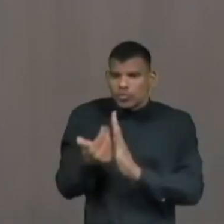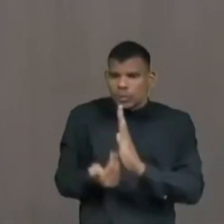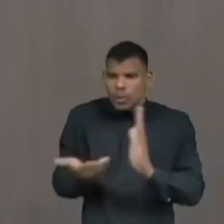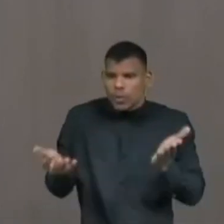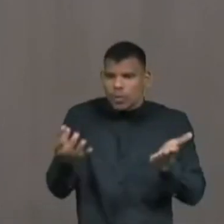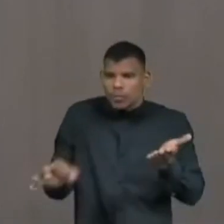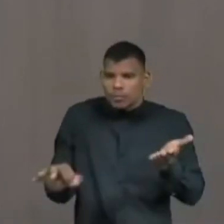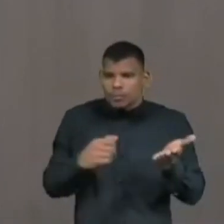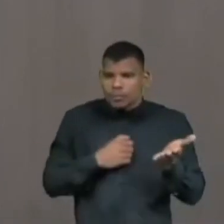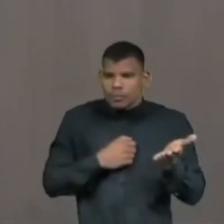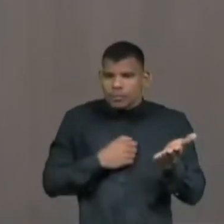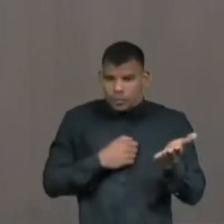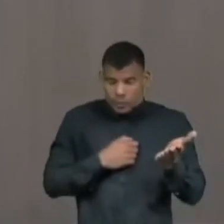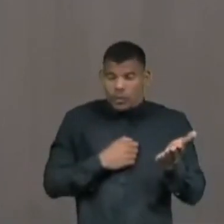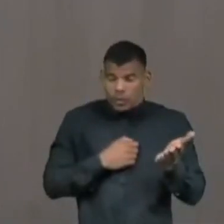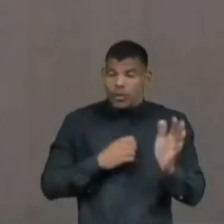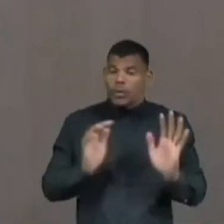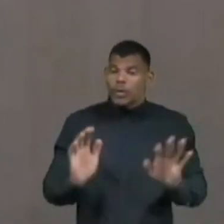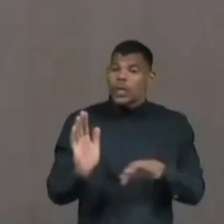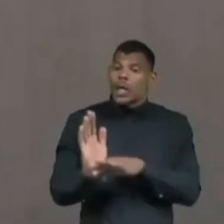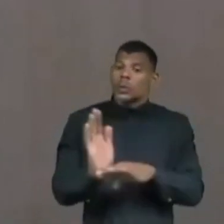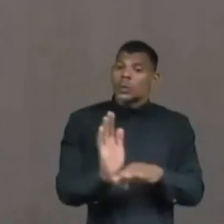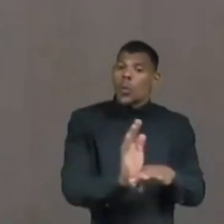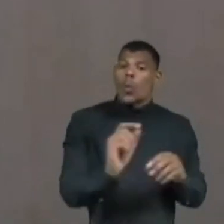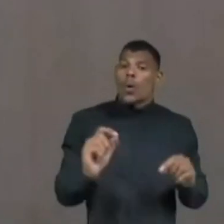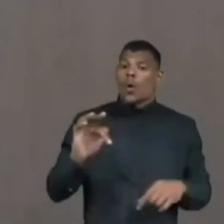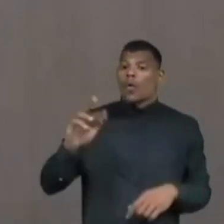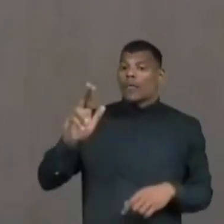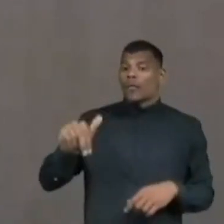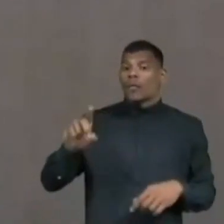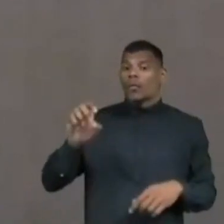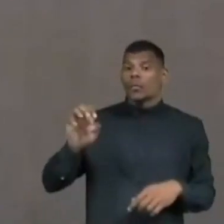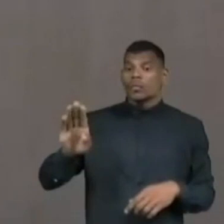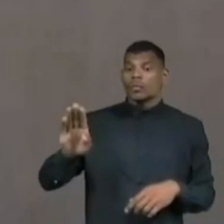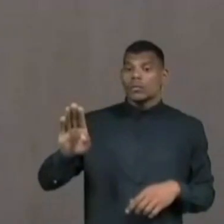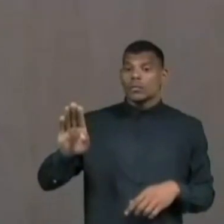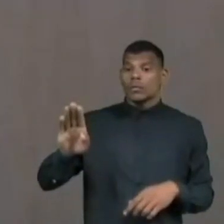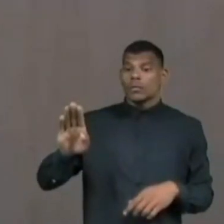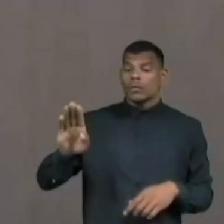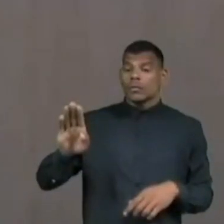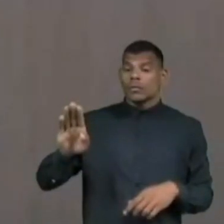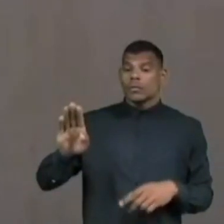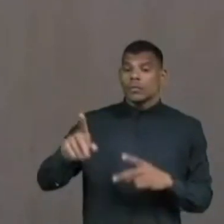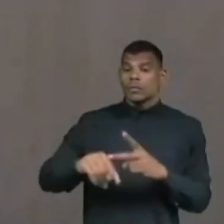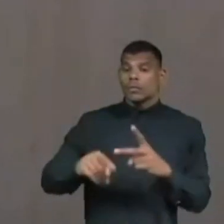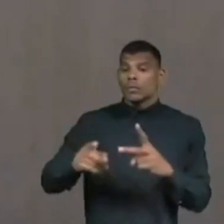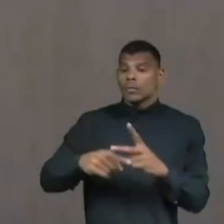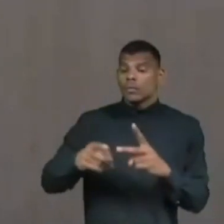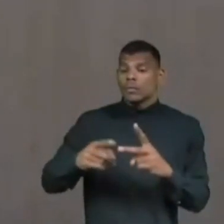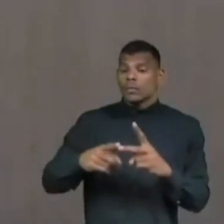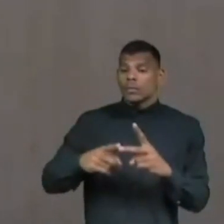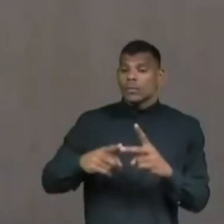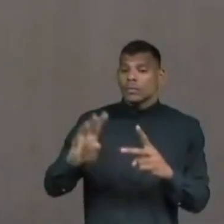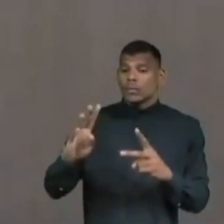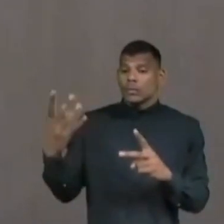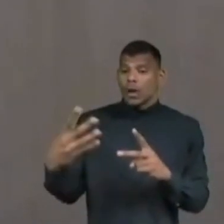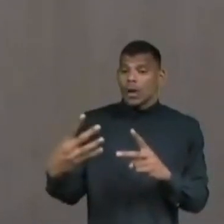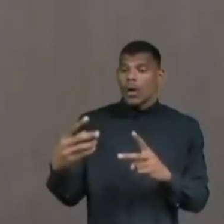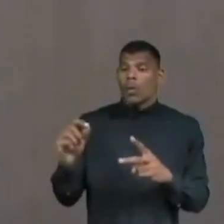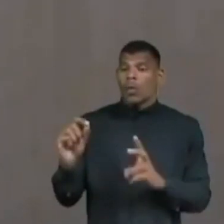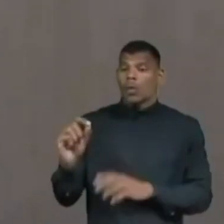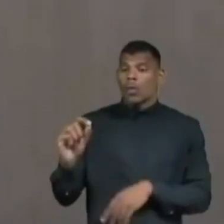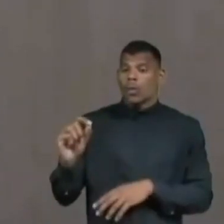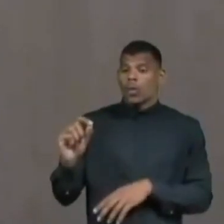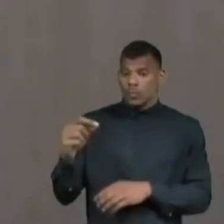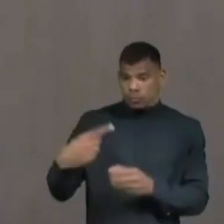contribui prioritariamente para o Fundeb, para a nossa educação, e um quarto para os nossos